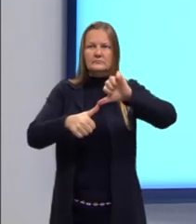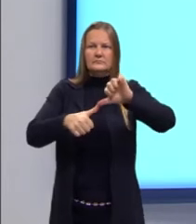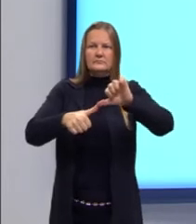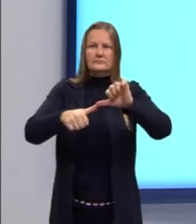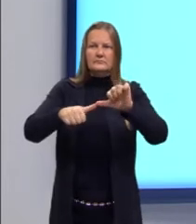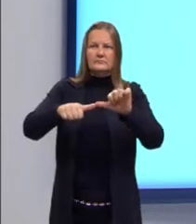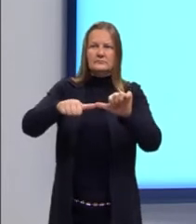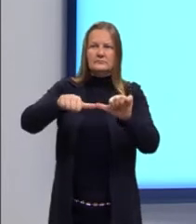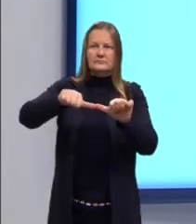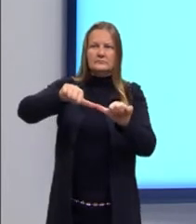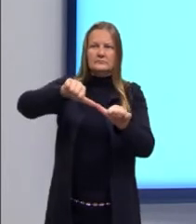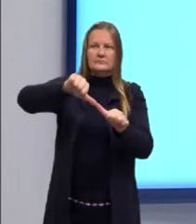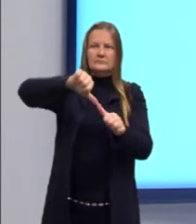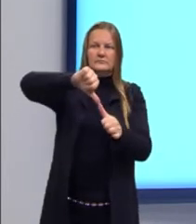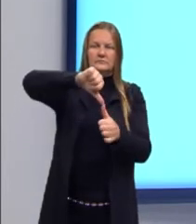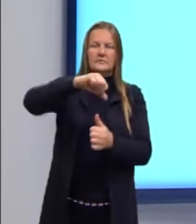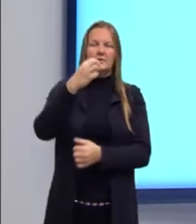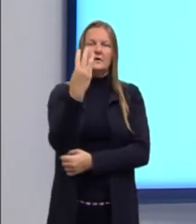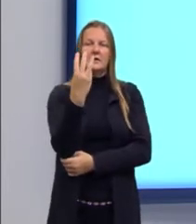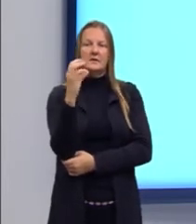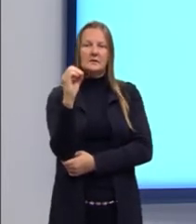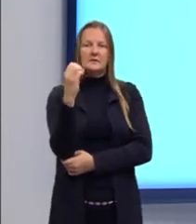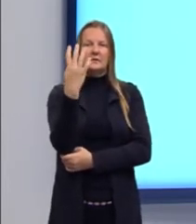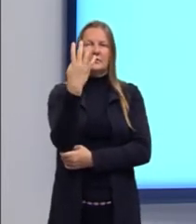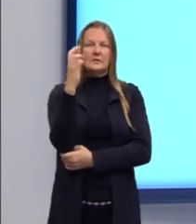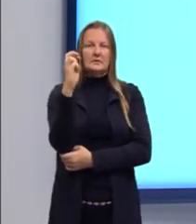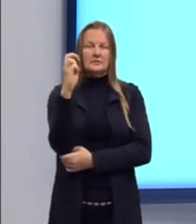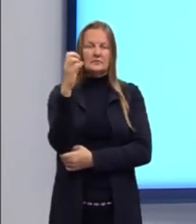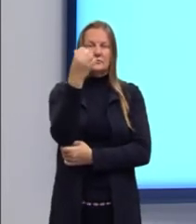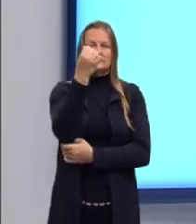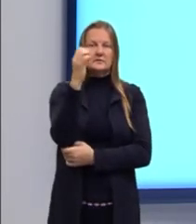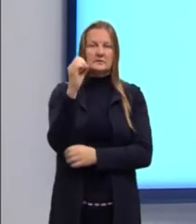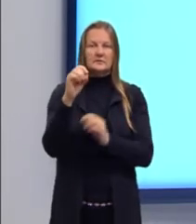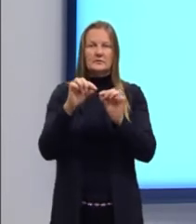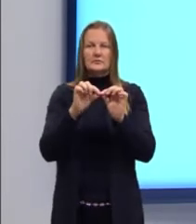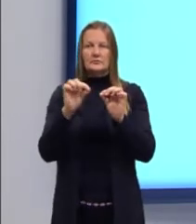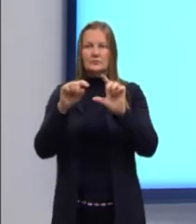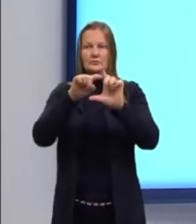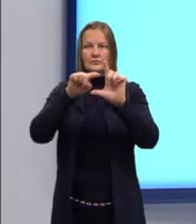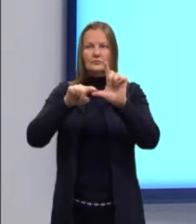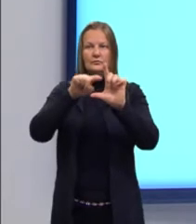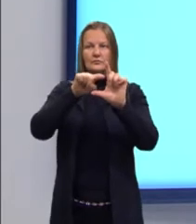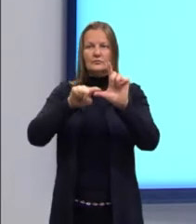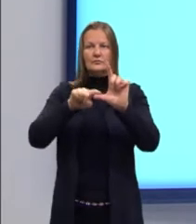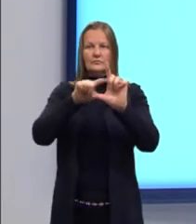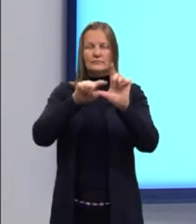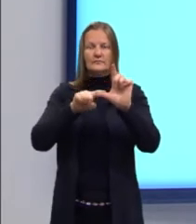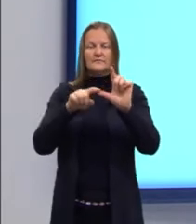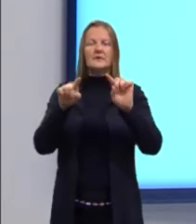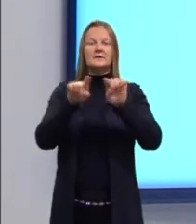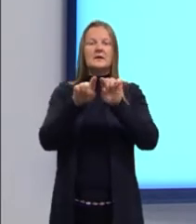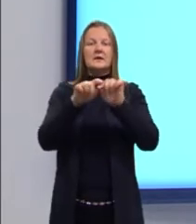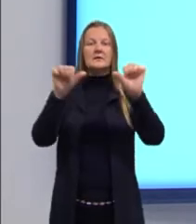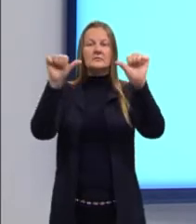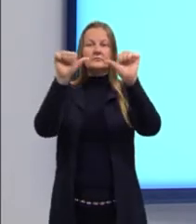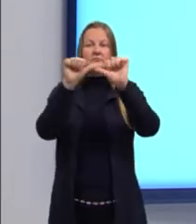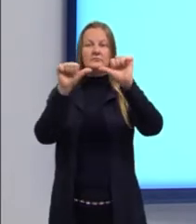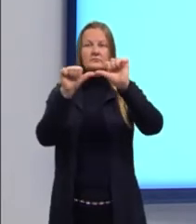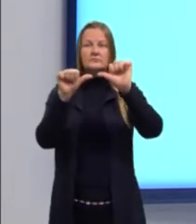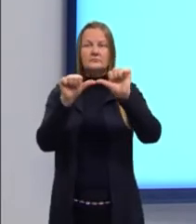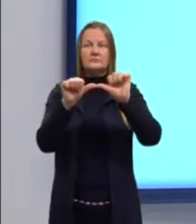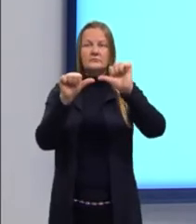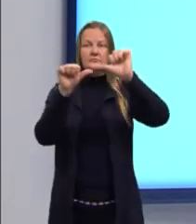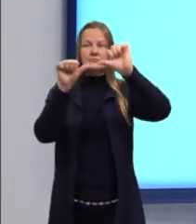notáveis 30 45 e 60 e nós temos então a simetrias a partir